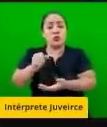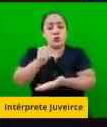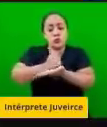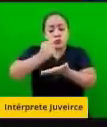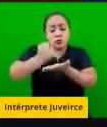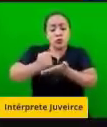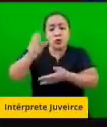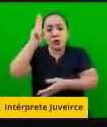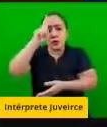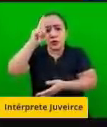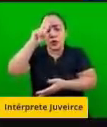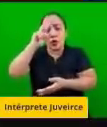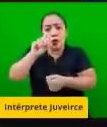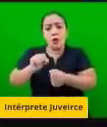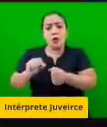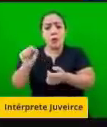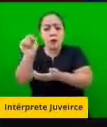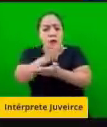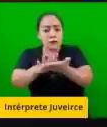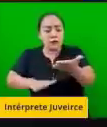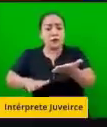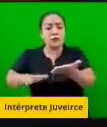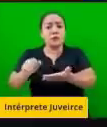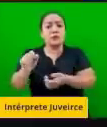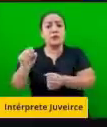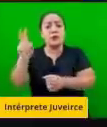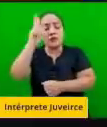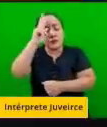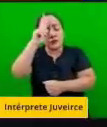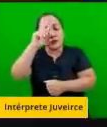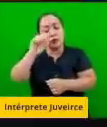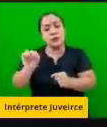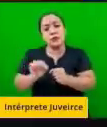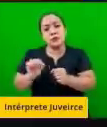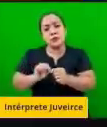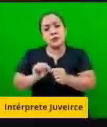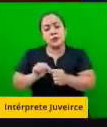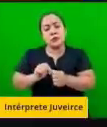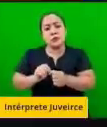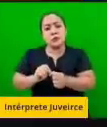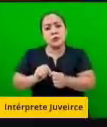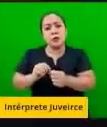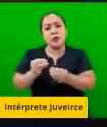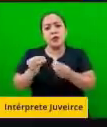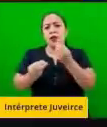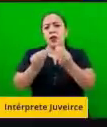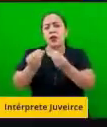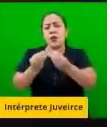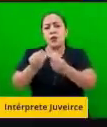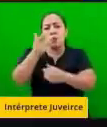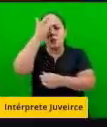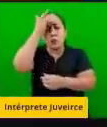didático e a atitude historiadora, conforme proposta pela BNCC.